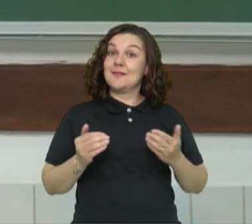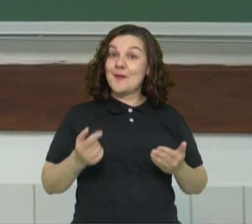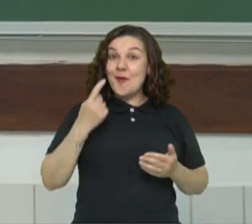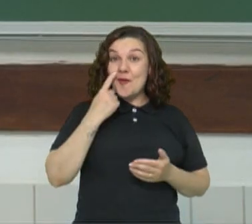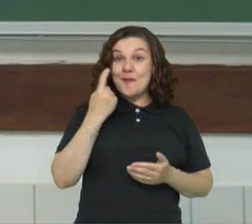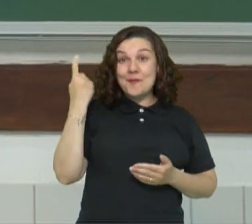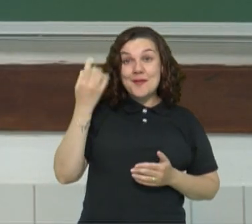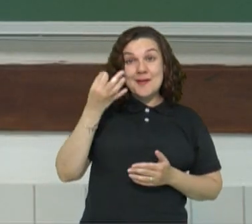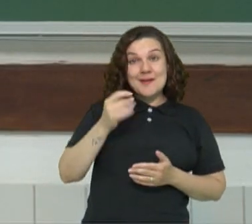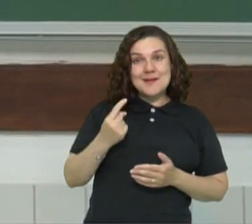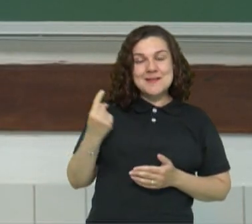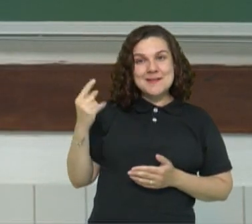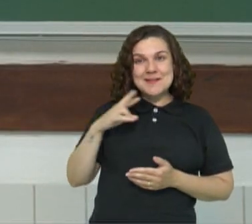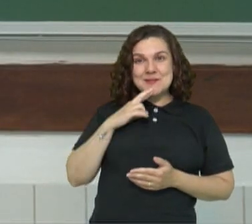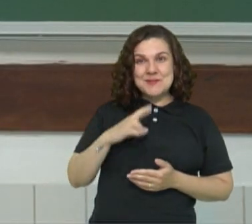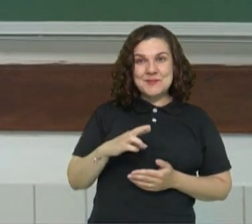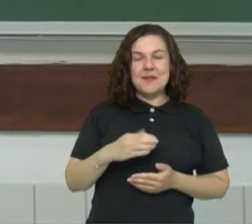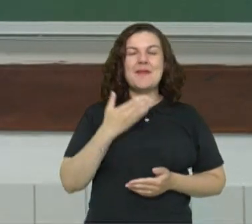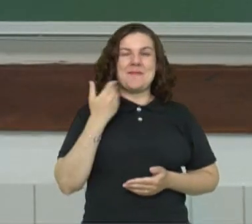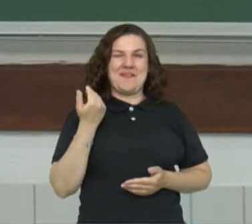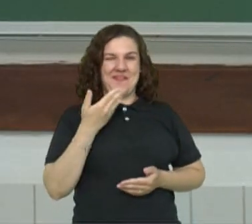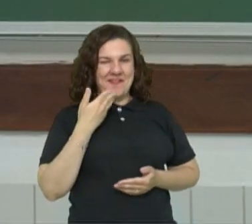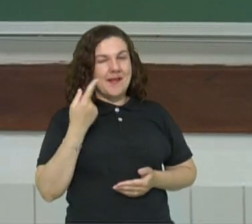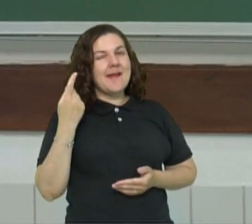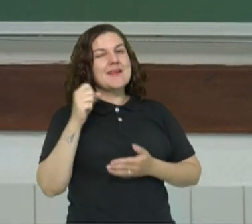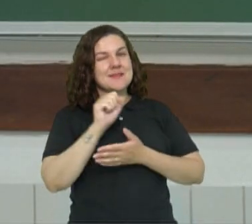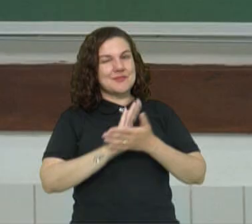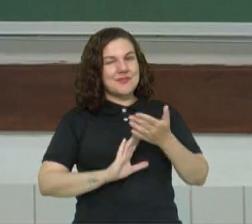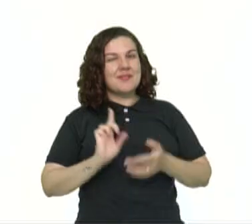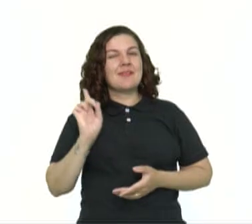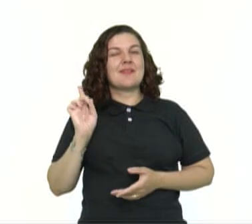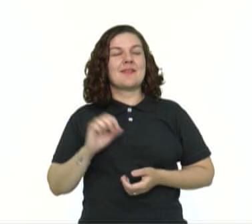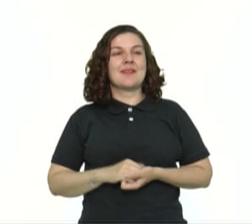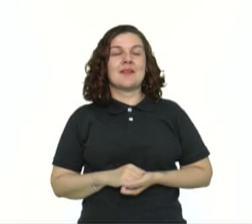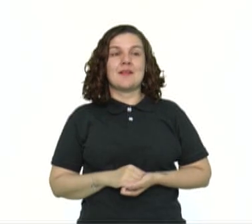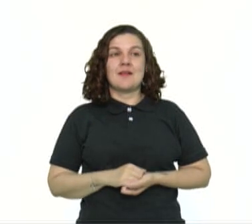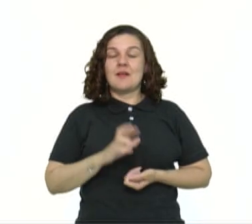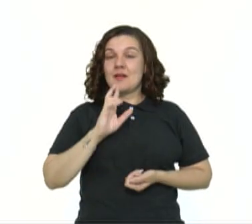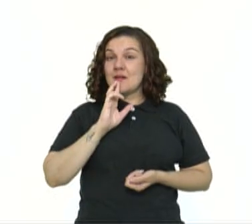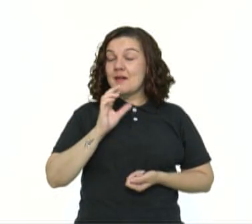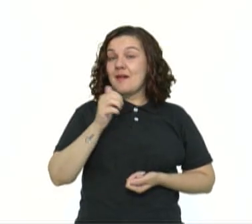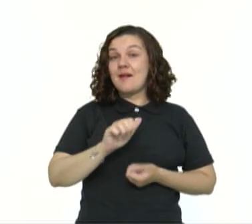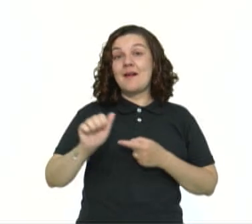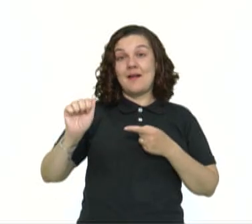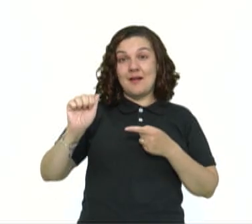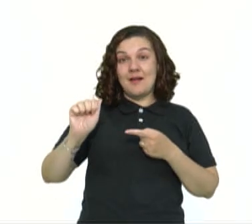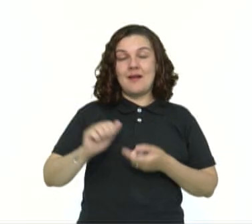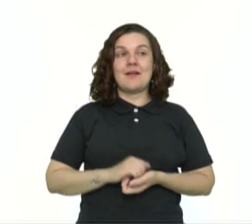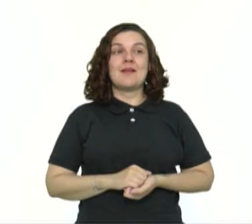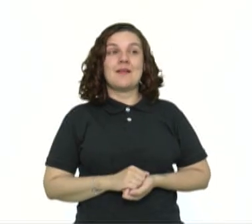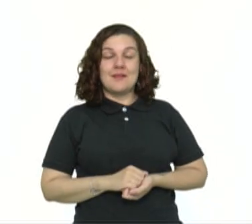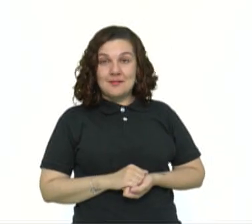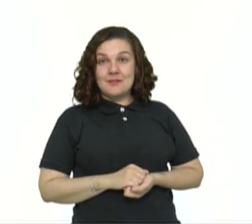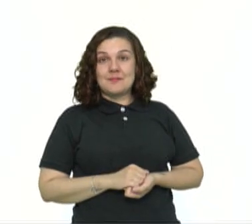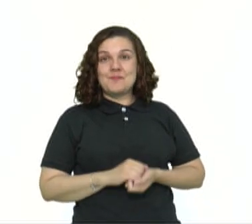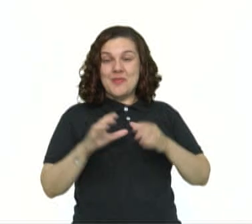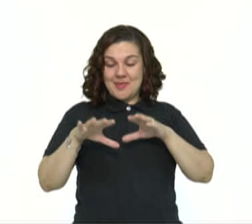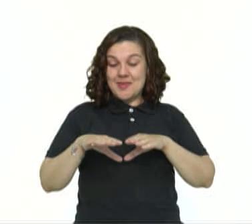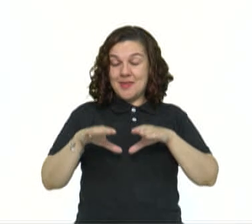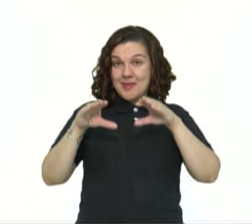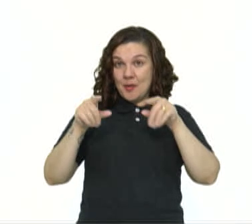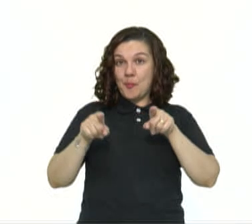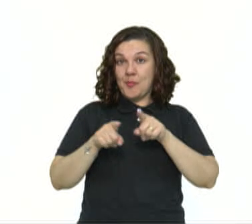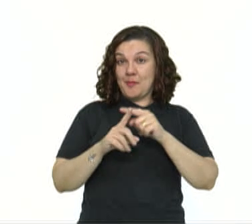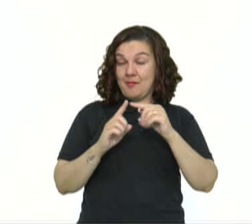Vamos ver o que você respondeu, porque está muito fácil esse teste. A questão da letra A, templos e palácios.